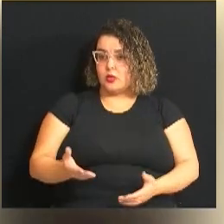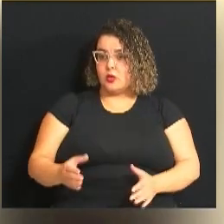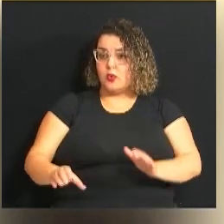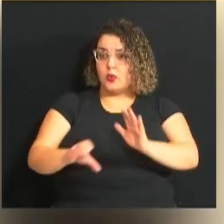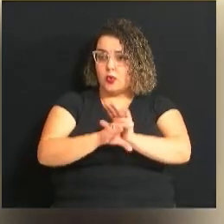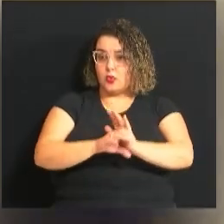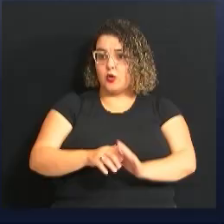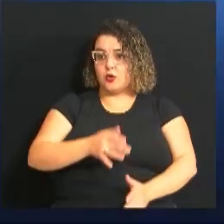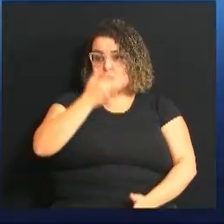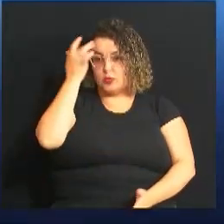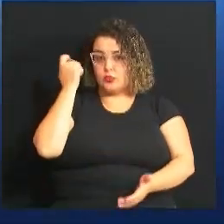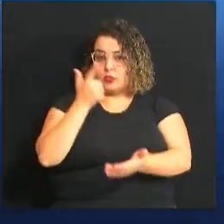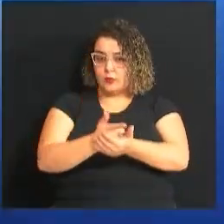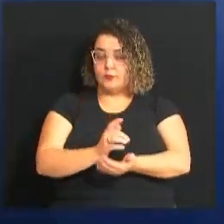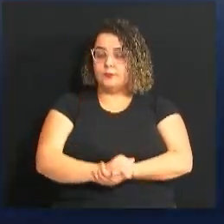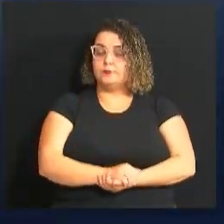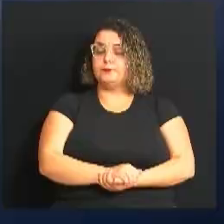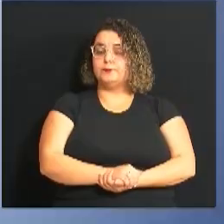Consumidor